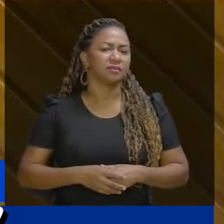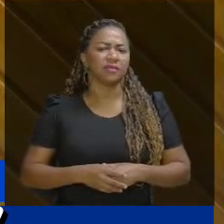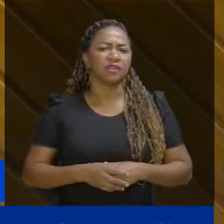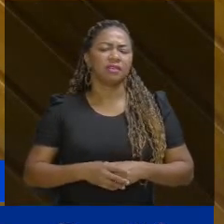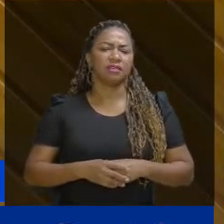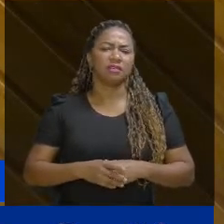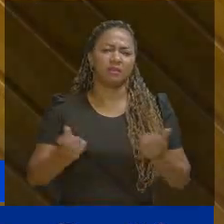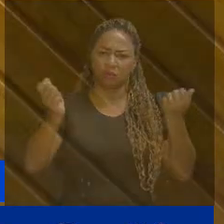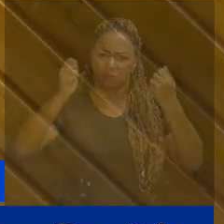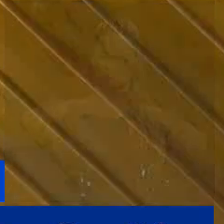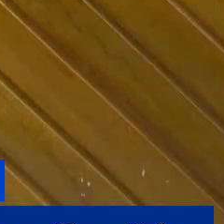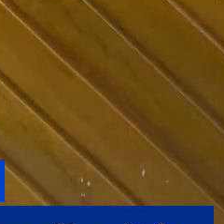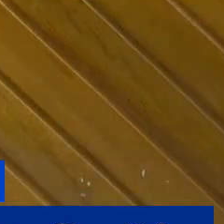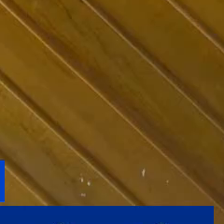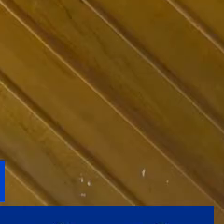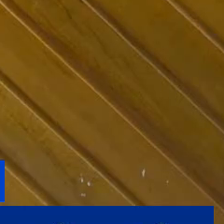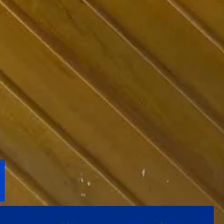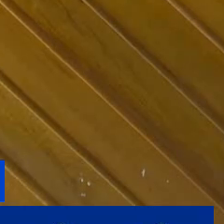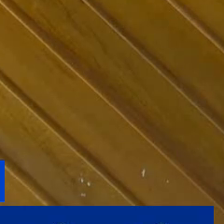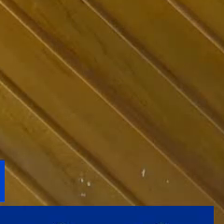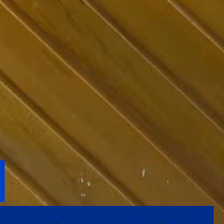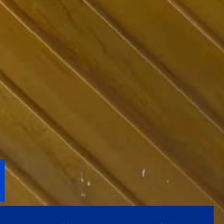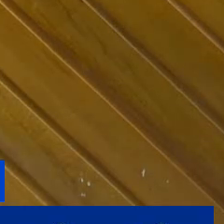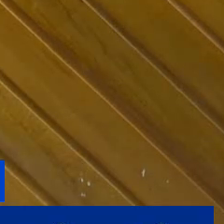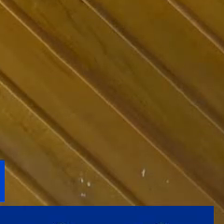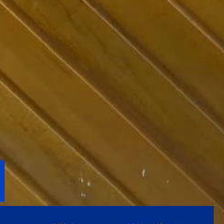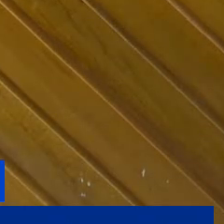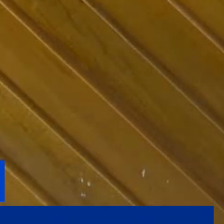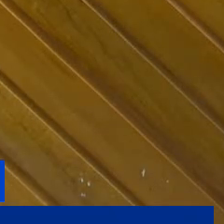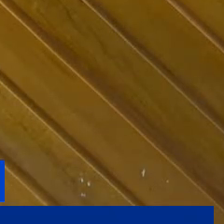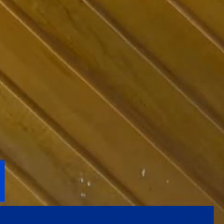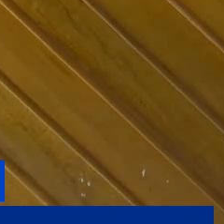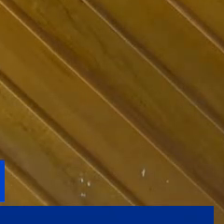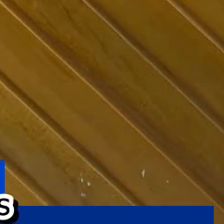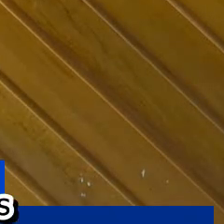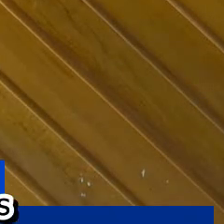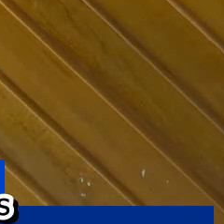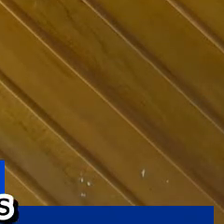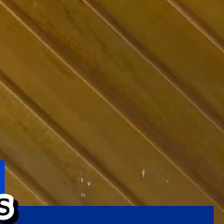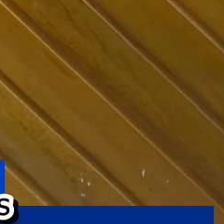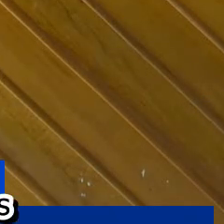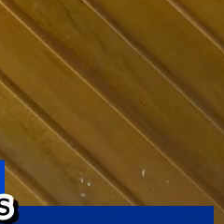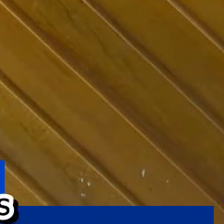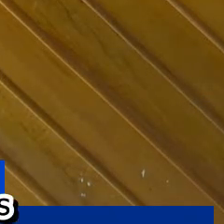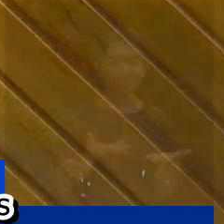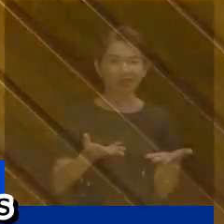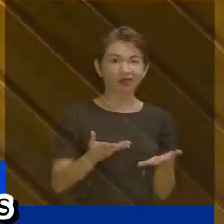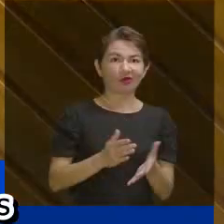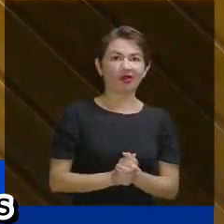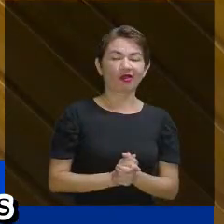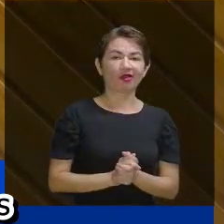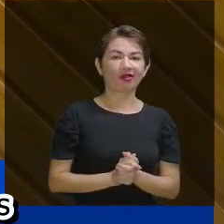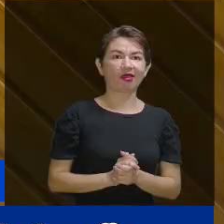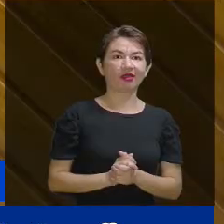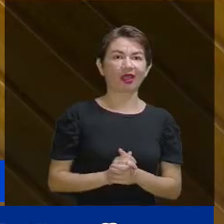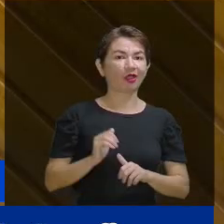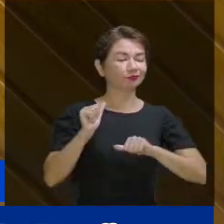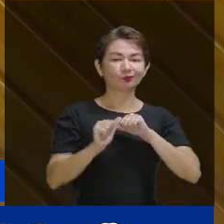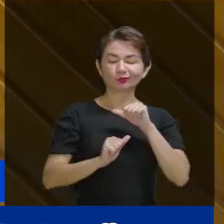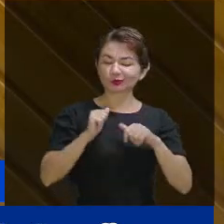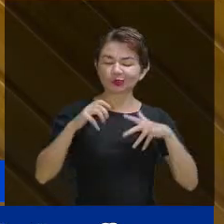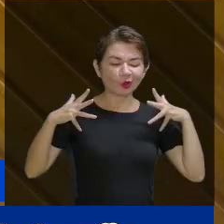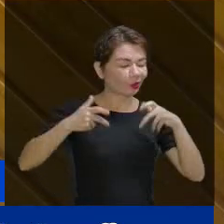estou questionando a competência do Dr. Normandes, mas sim a questão procedimental, a partir do julgamento de agora, nós podemos anular todo esse julgamento que vai ser